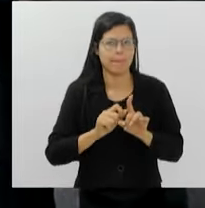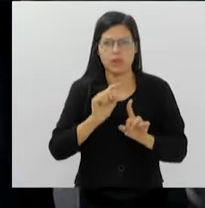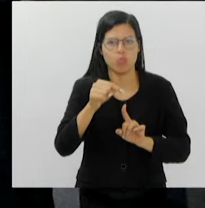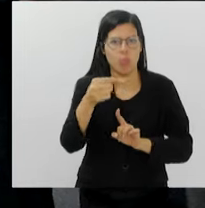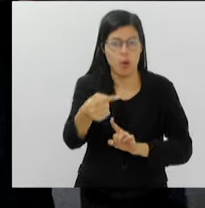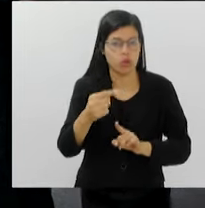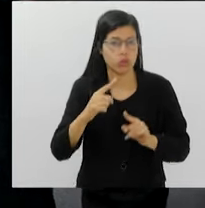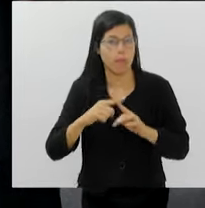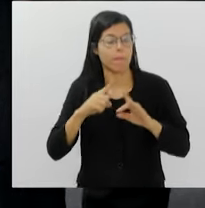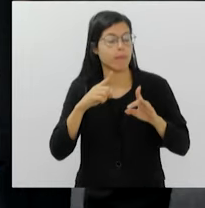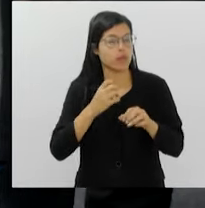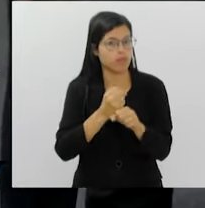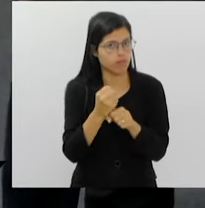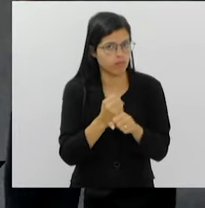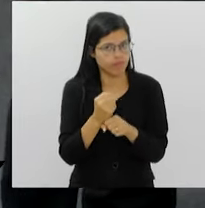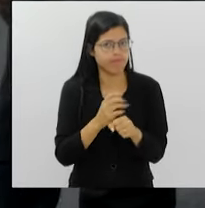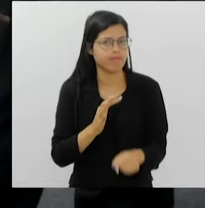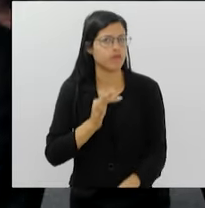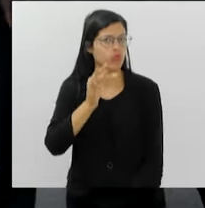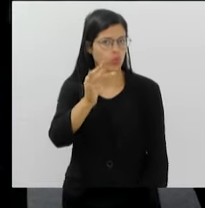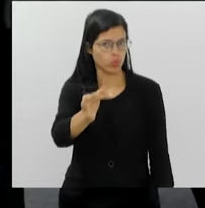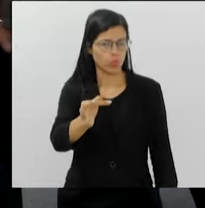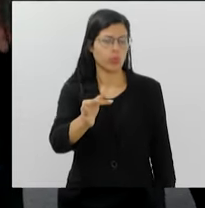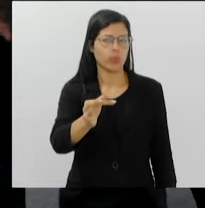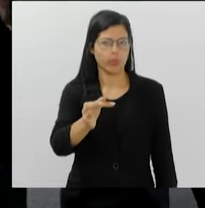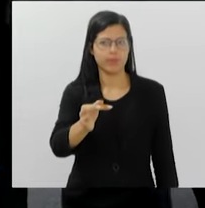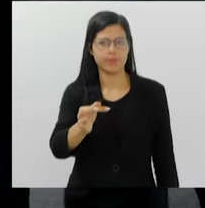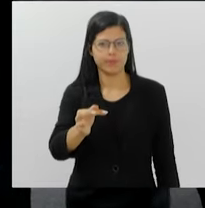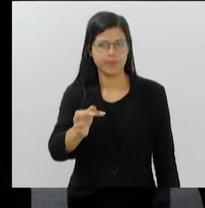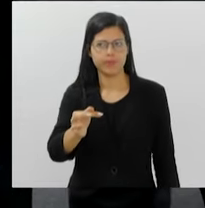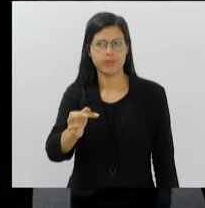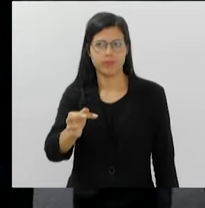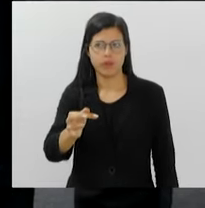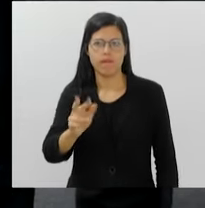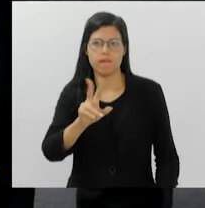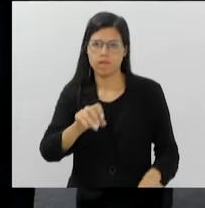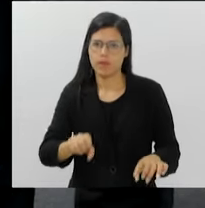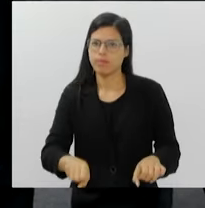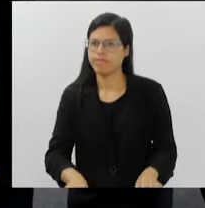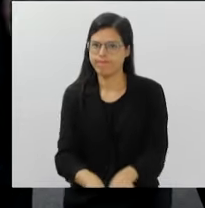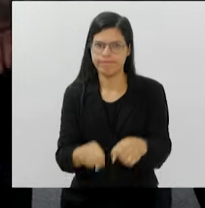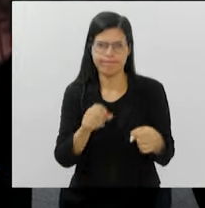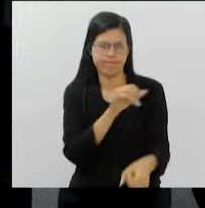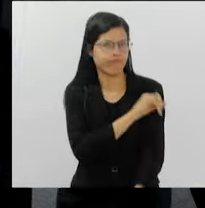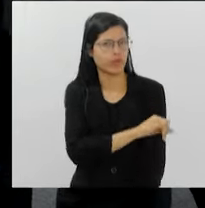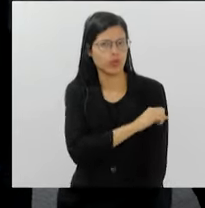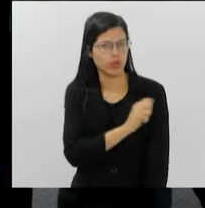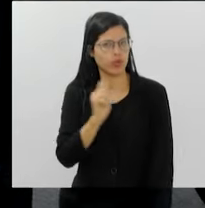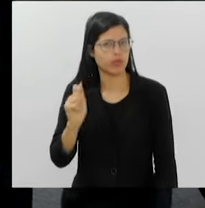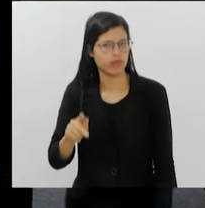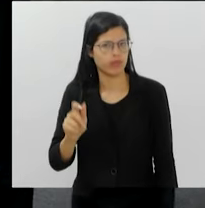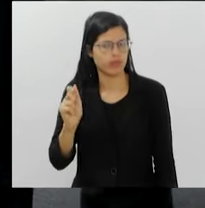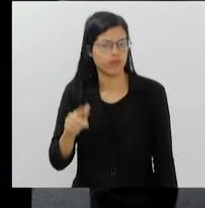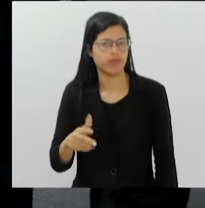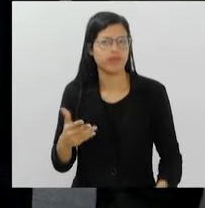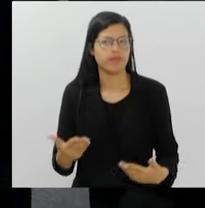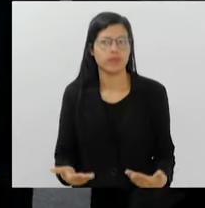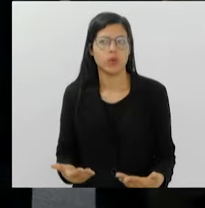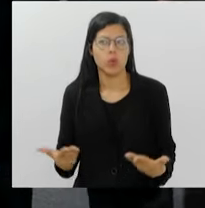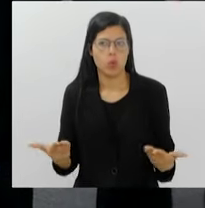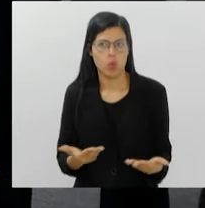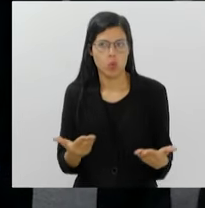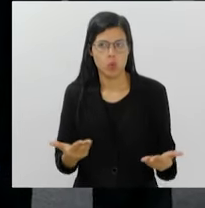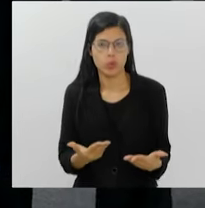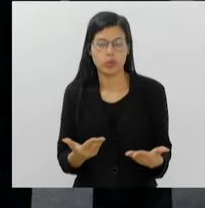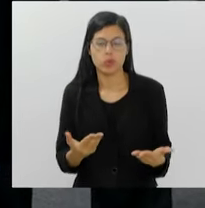nos próximos anos, a quebra do Rio Previdência vai ser inevitável. Hoje, as contribuições